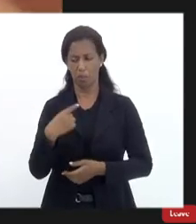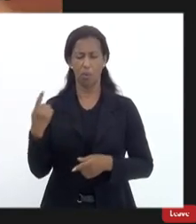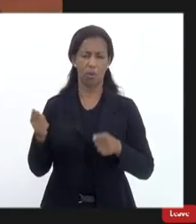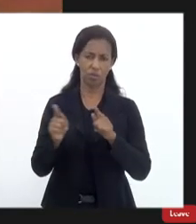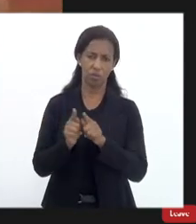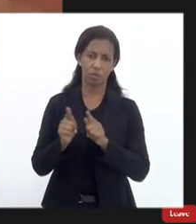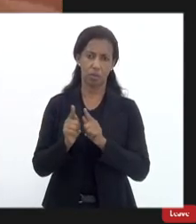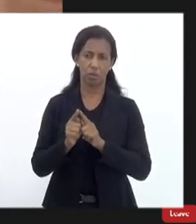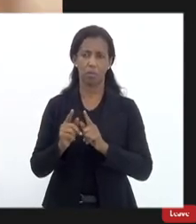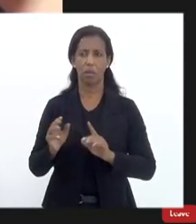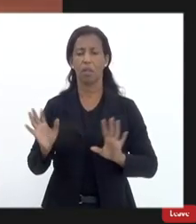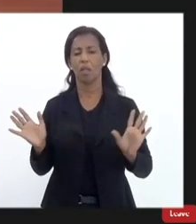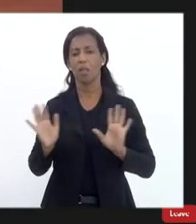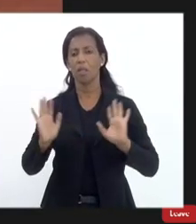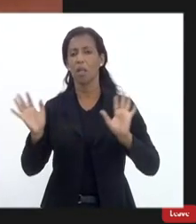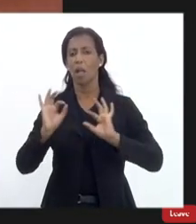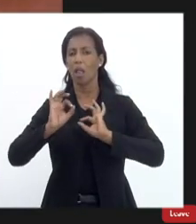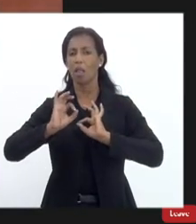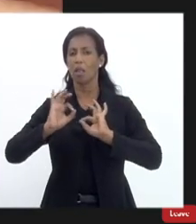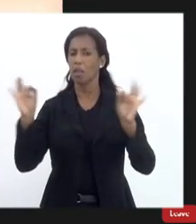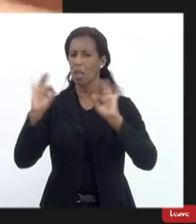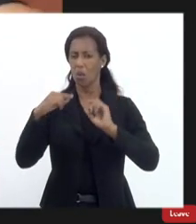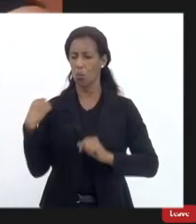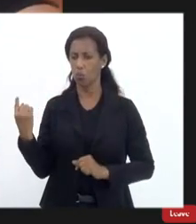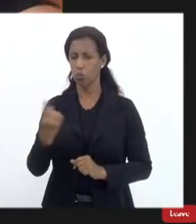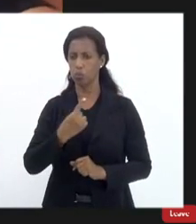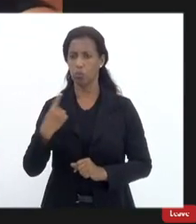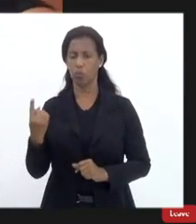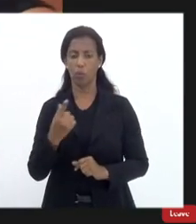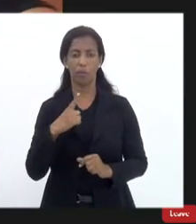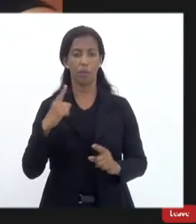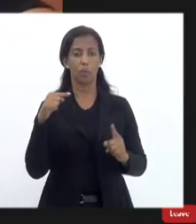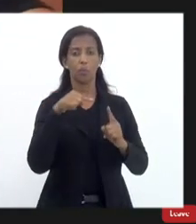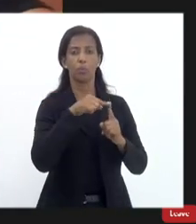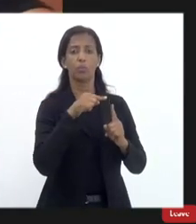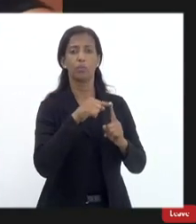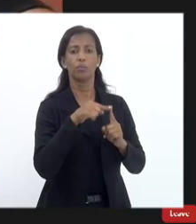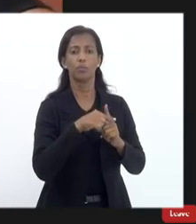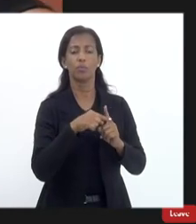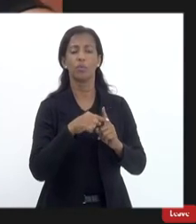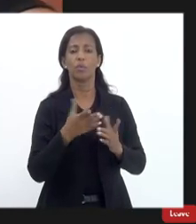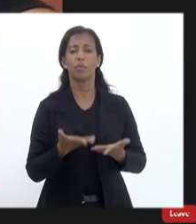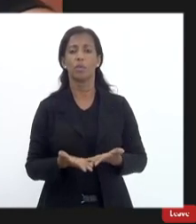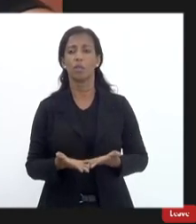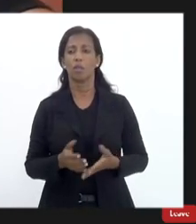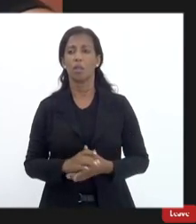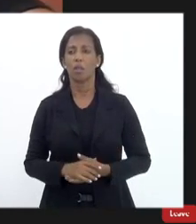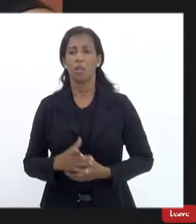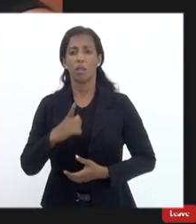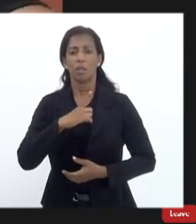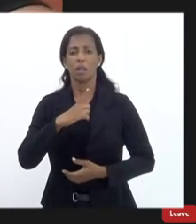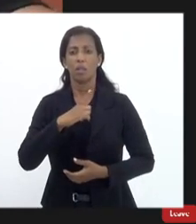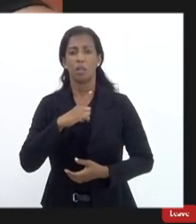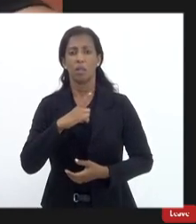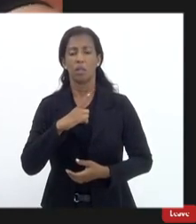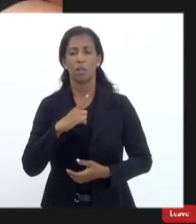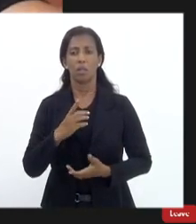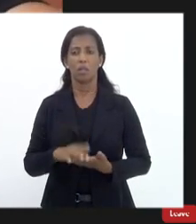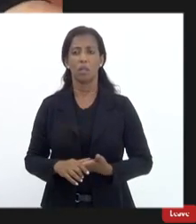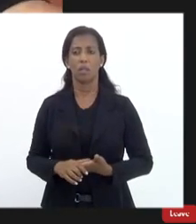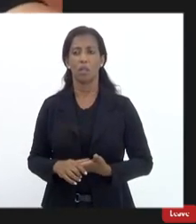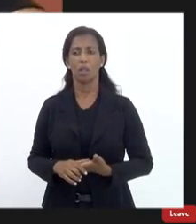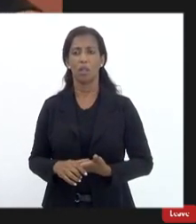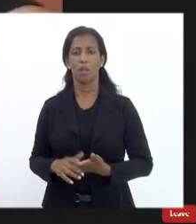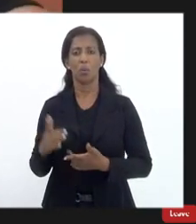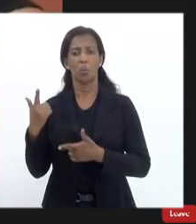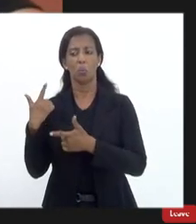também, que nenhum de nós objetiva, né, estar, né, numa situação de